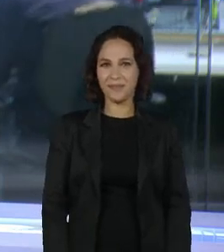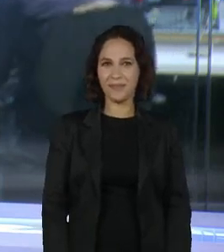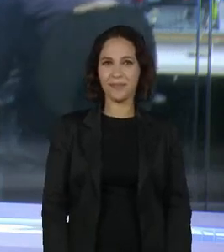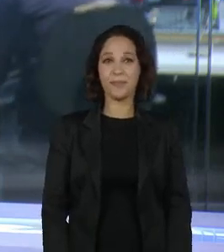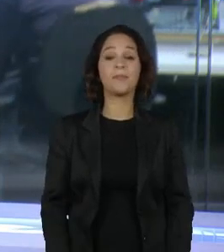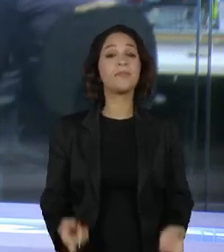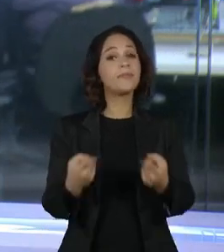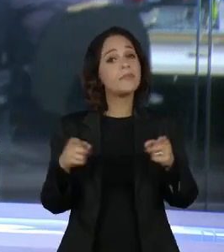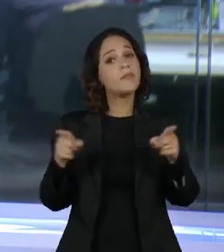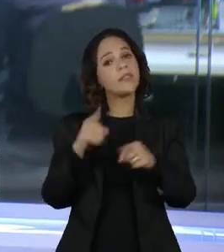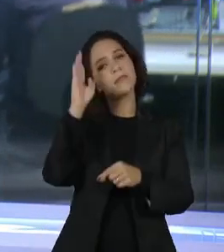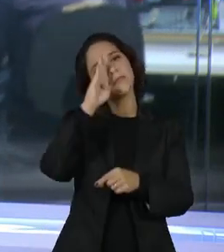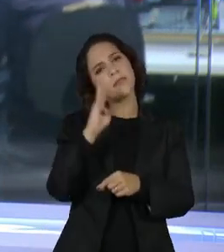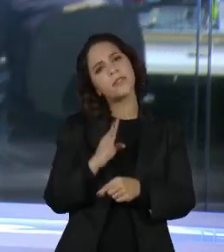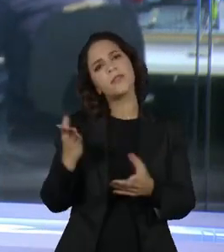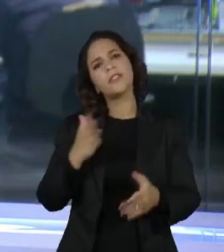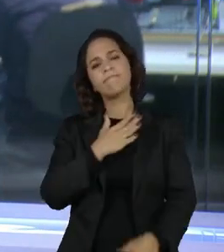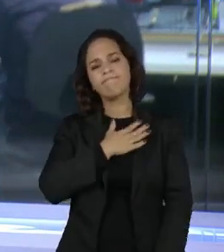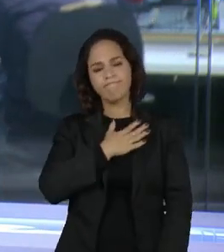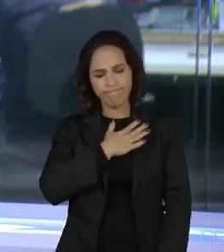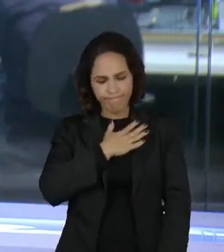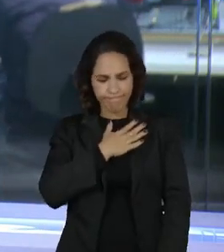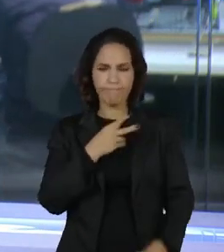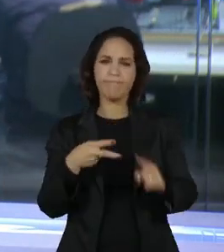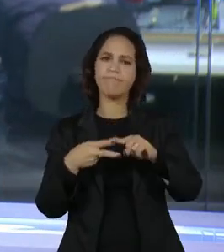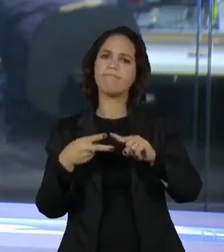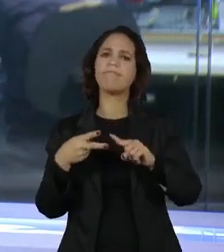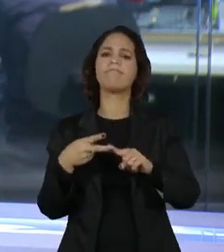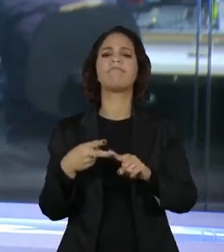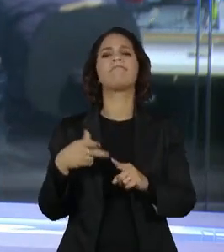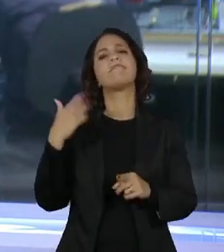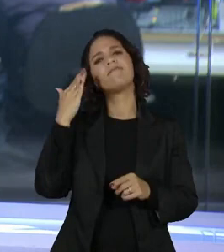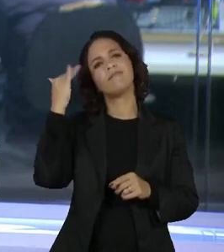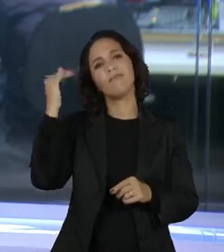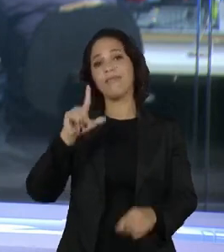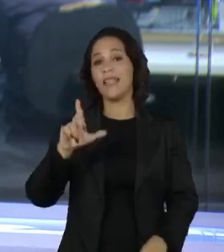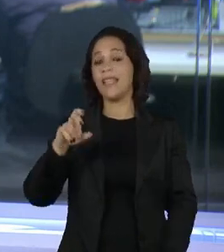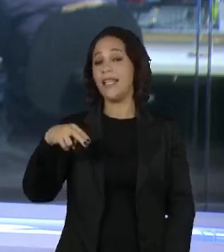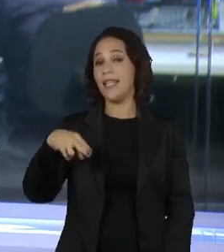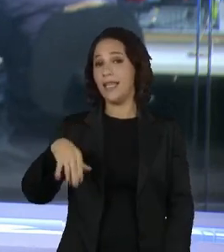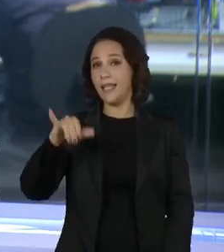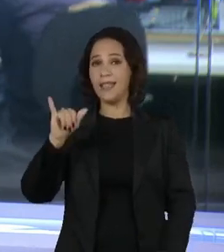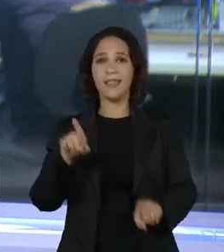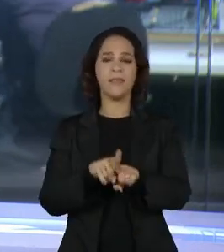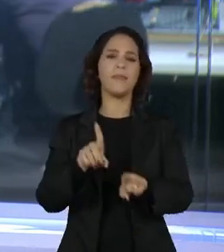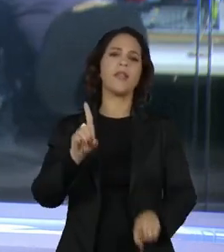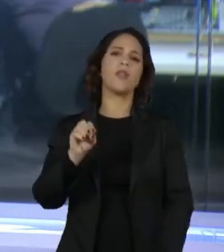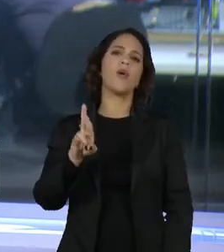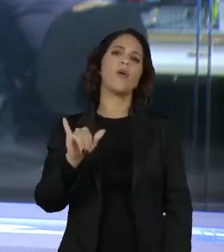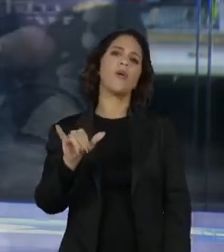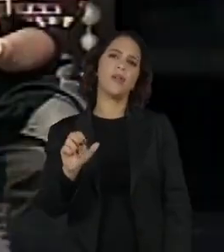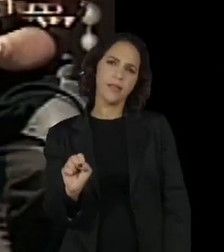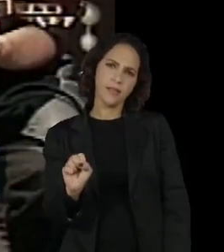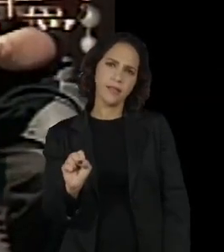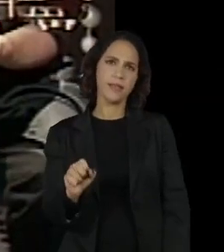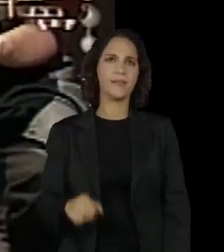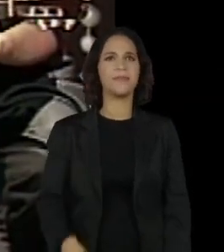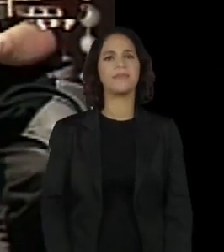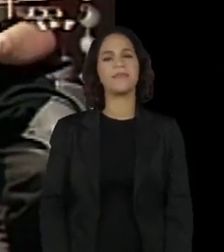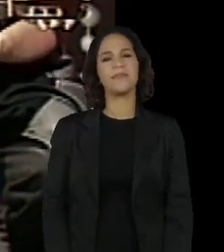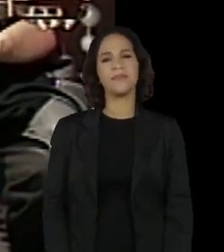A música brasileira perdeu hoje duas de suas grandes vozes, Leni Andrade e Doris Monteiro.